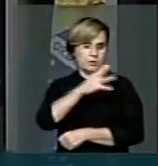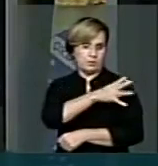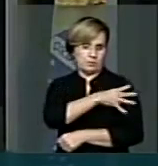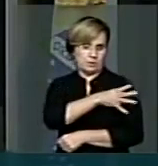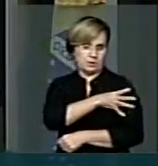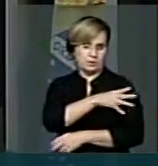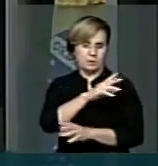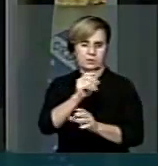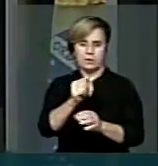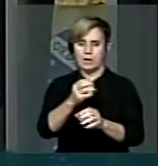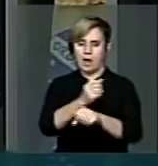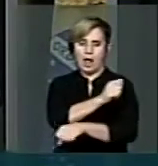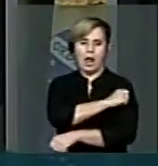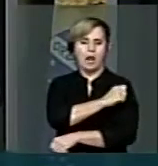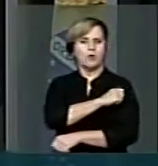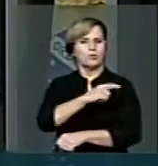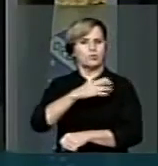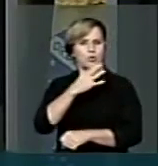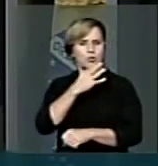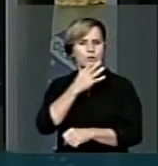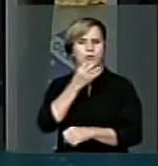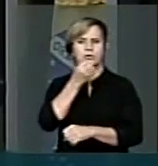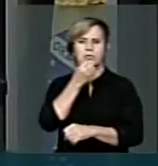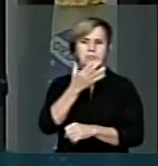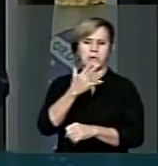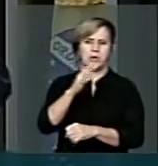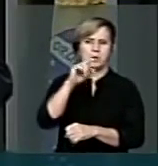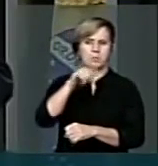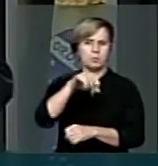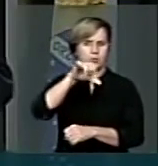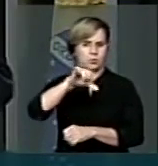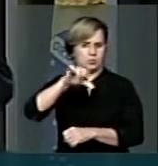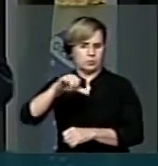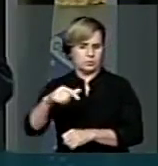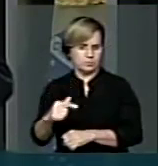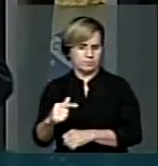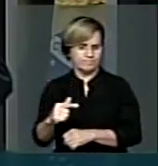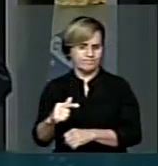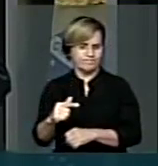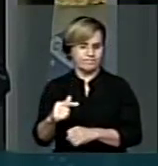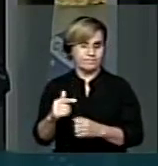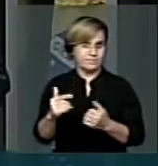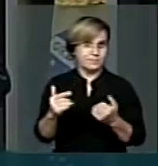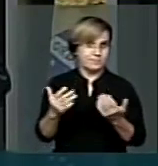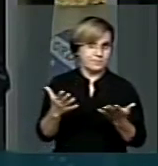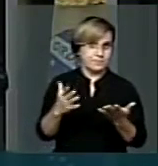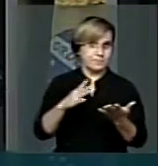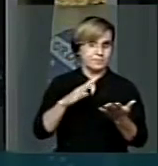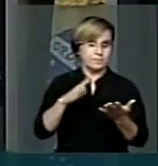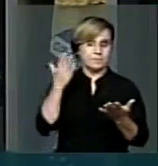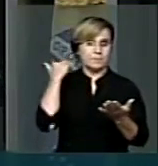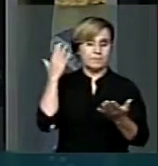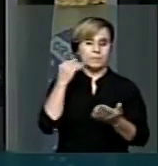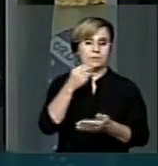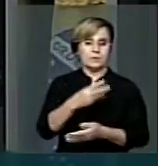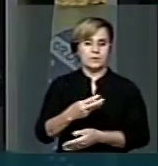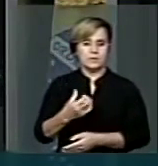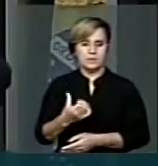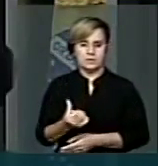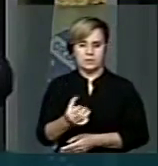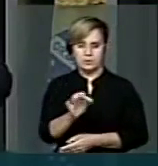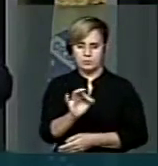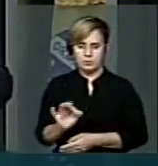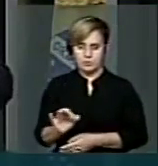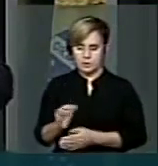o percentual de alunos que tinham conhecimento adequado em 1997 era de 36%.